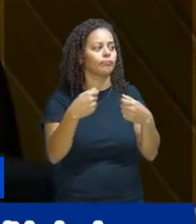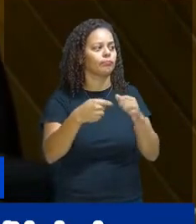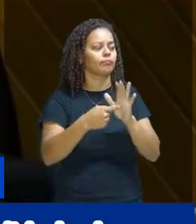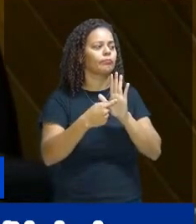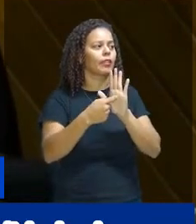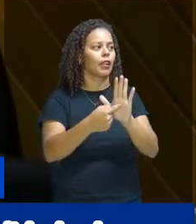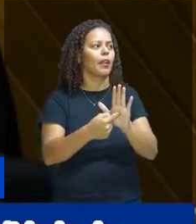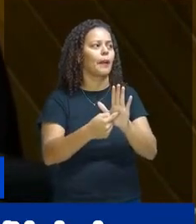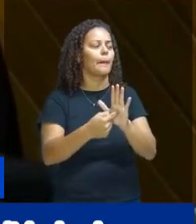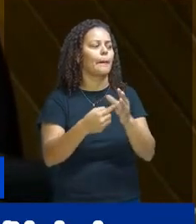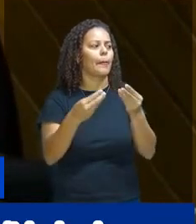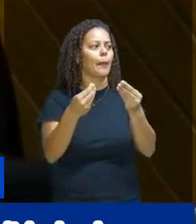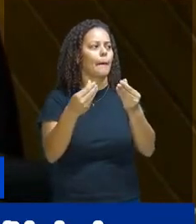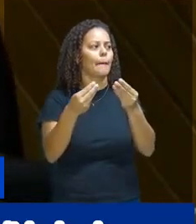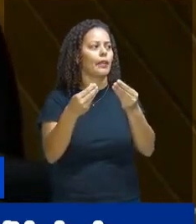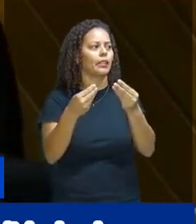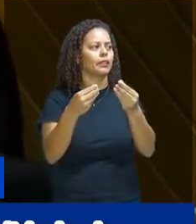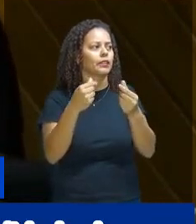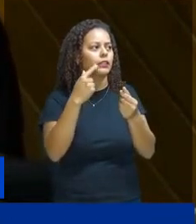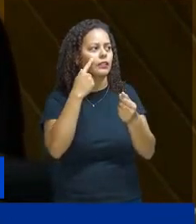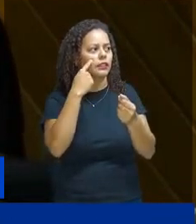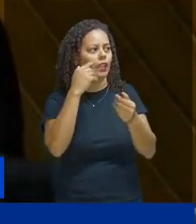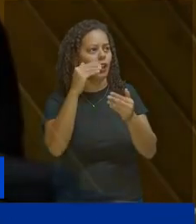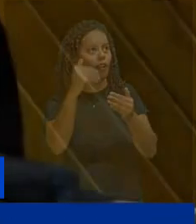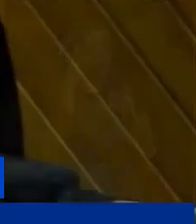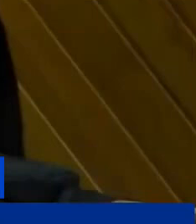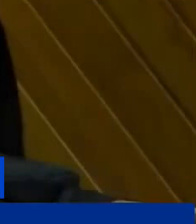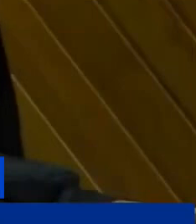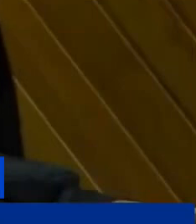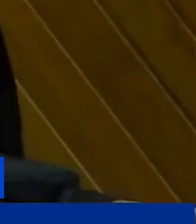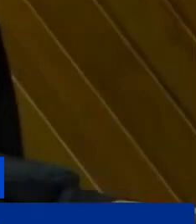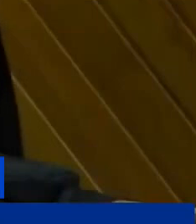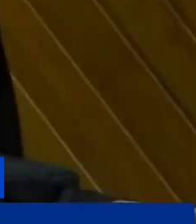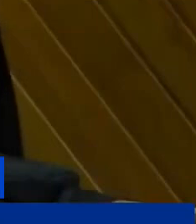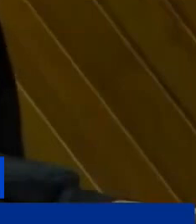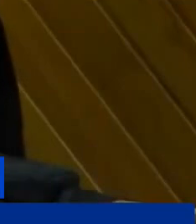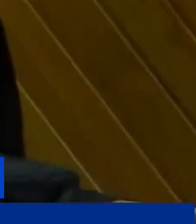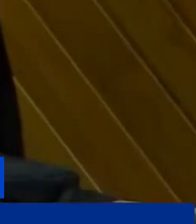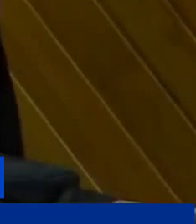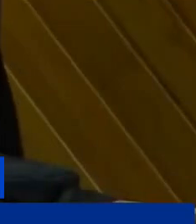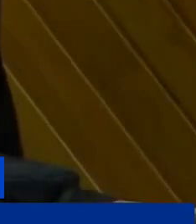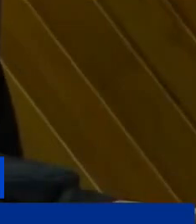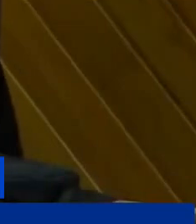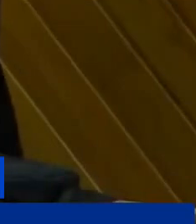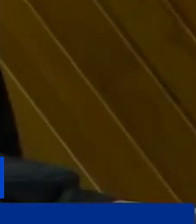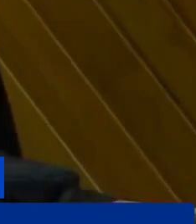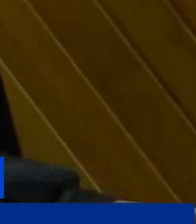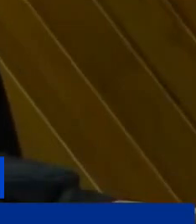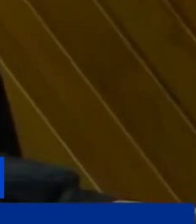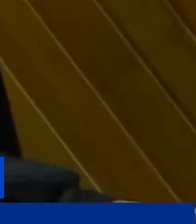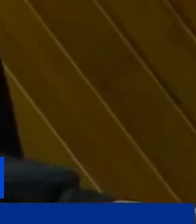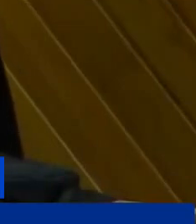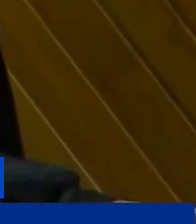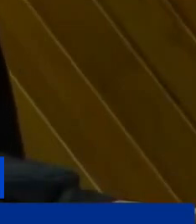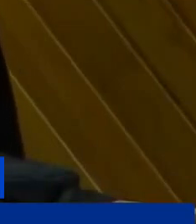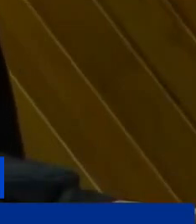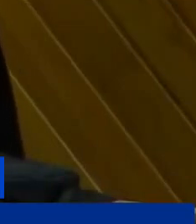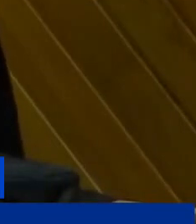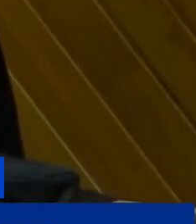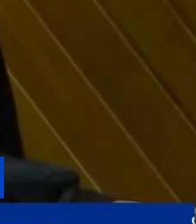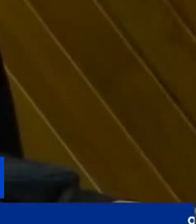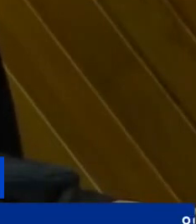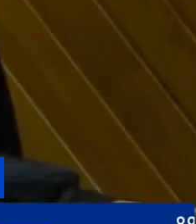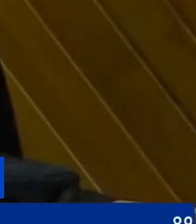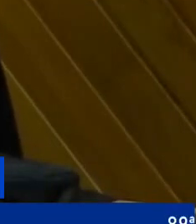a materialidade do ato, para além da simples declaração formal que consta no documento fiscal,